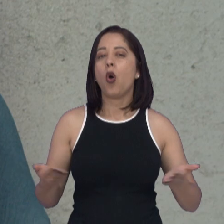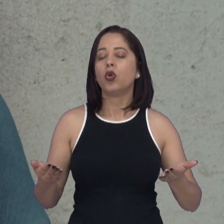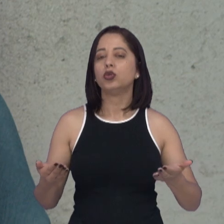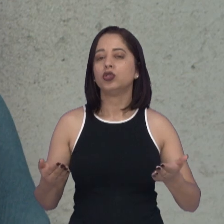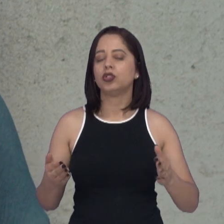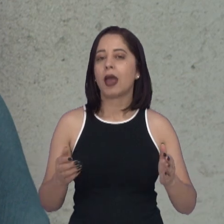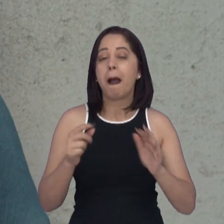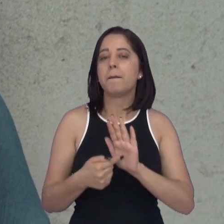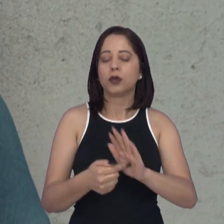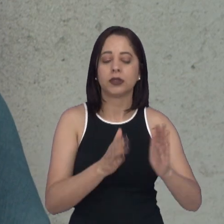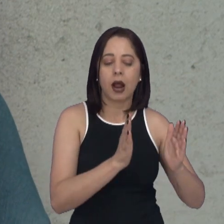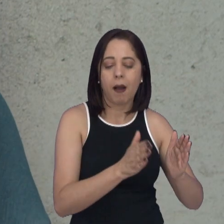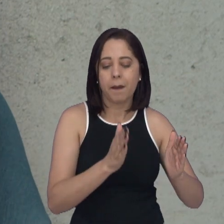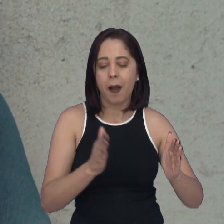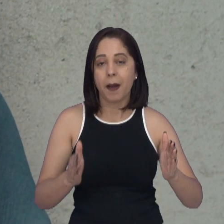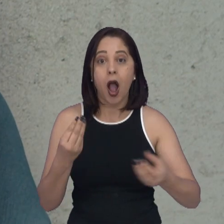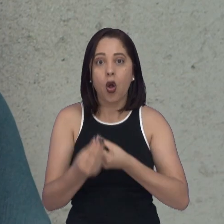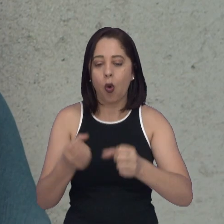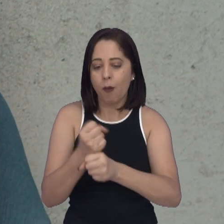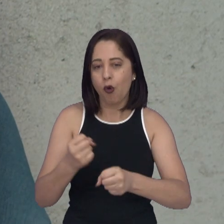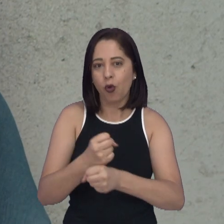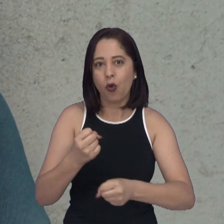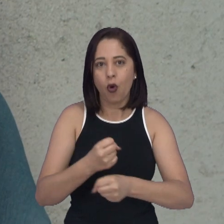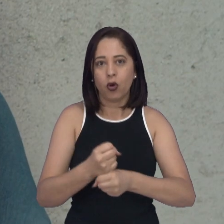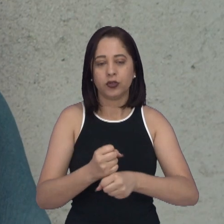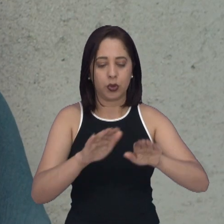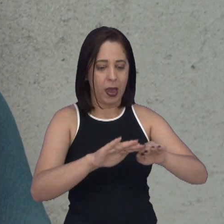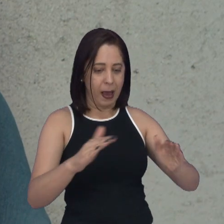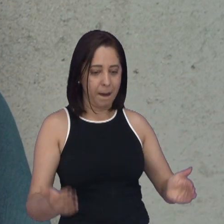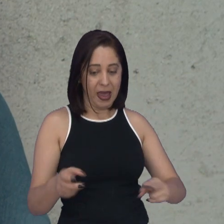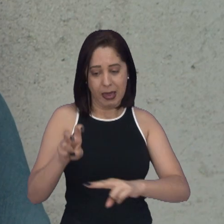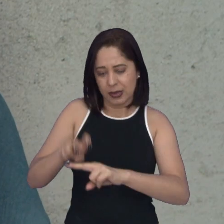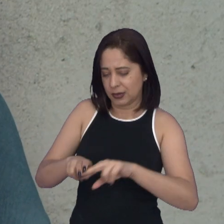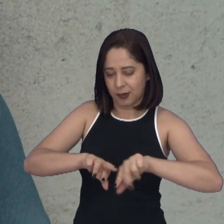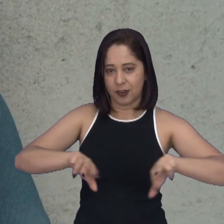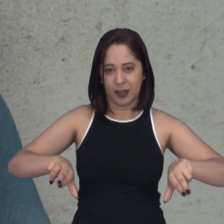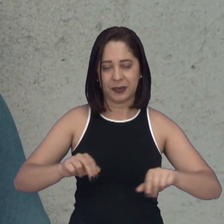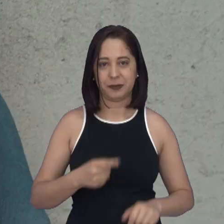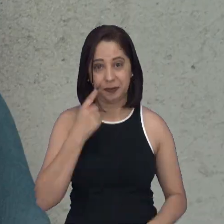o passo a passo de um móvel confeccionado por insumos sustentáveis. Vamos conferir.